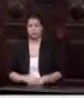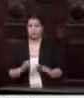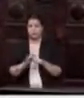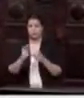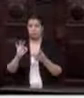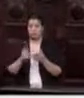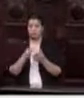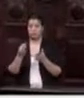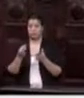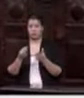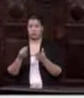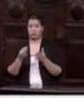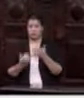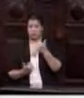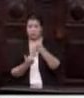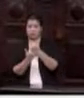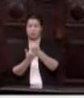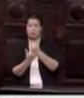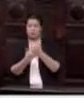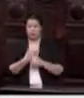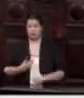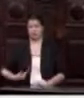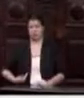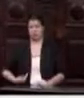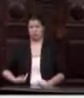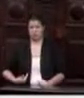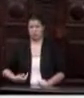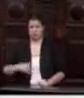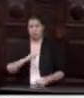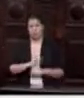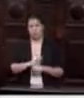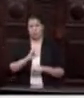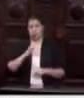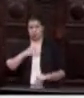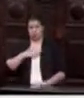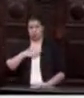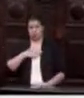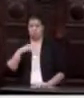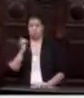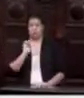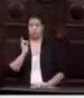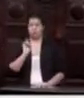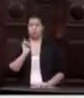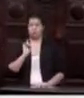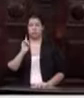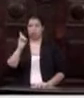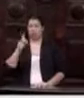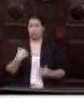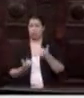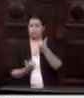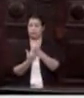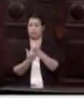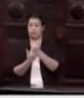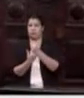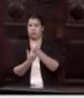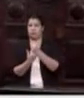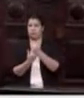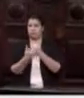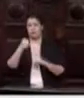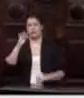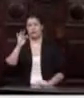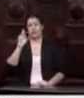assinado pelo vice-governador do Estado. Não sou eu, não. É o vice-governador do Estado,